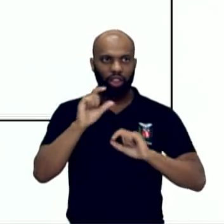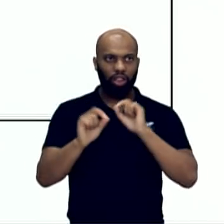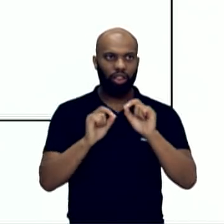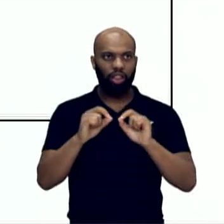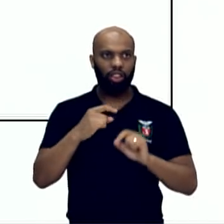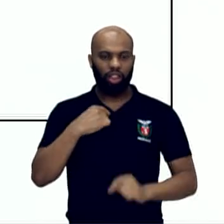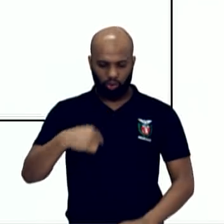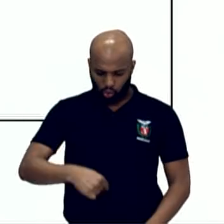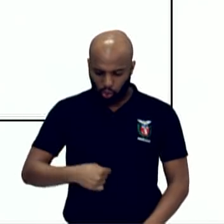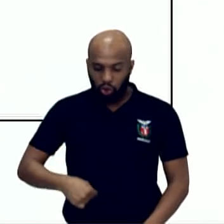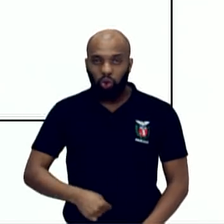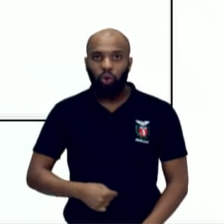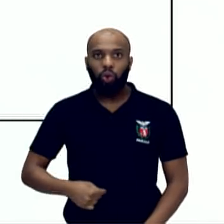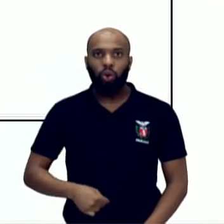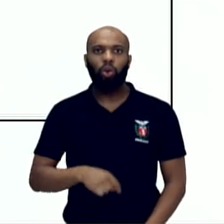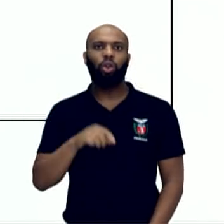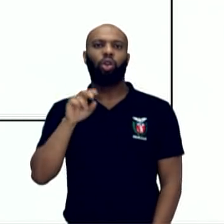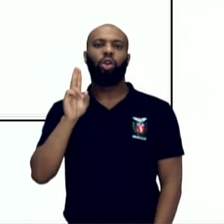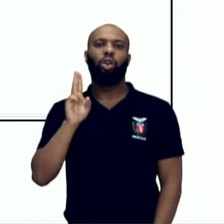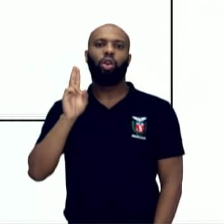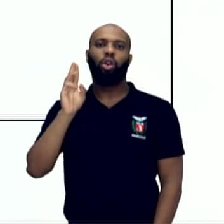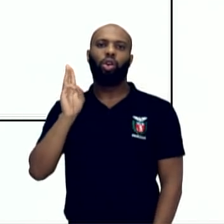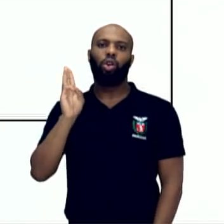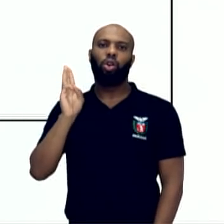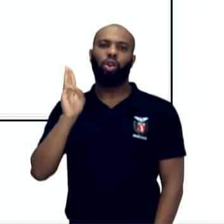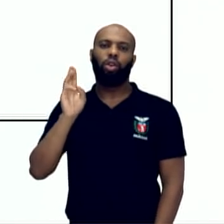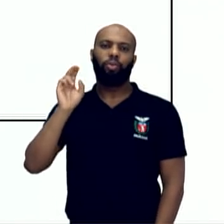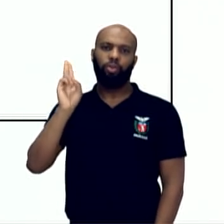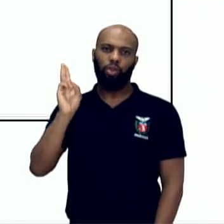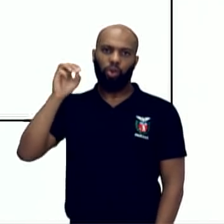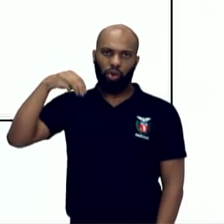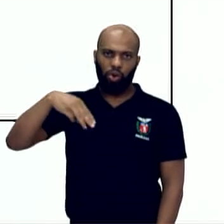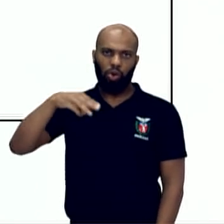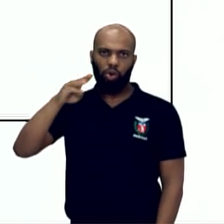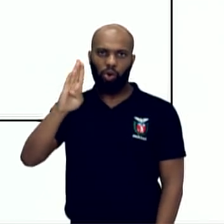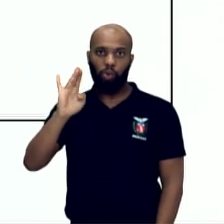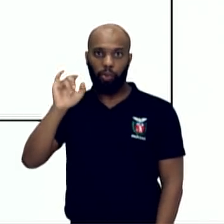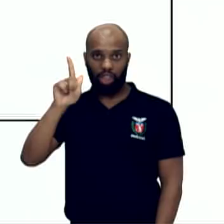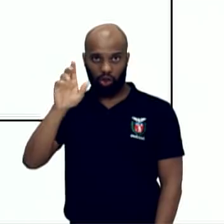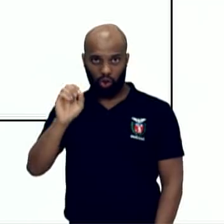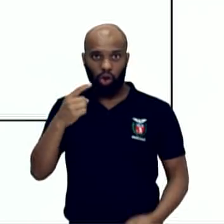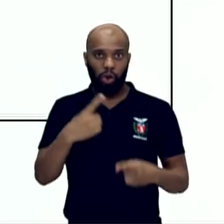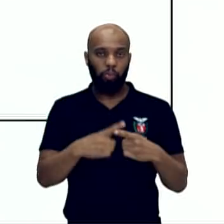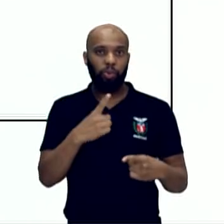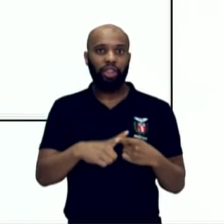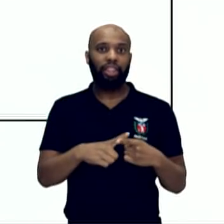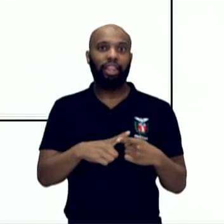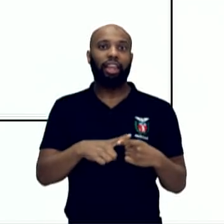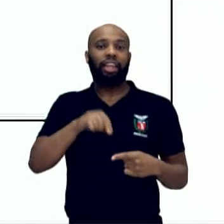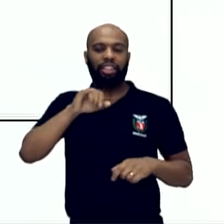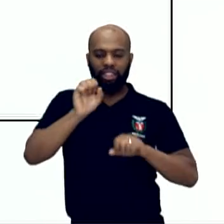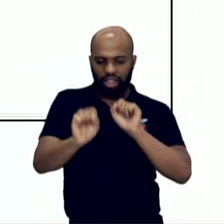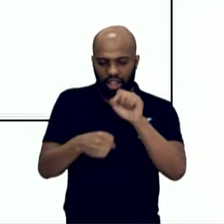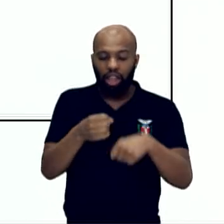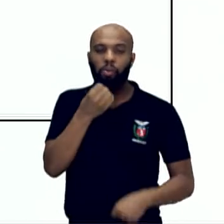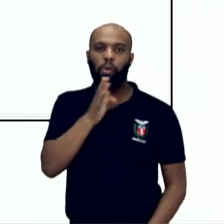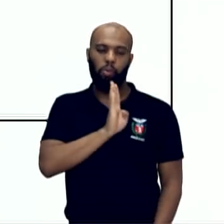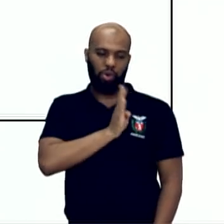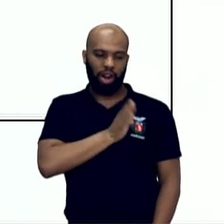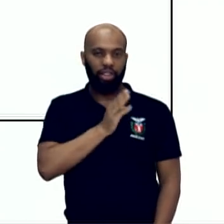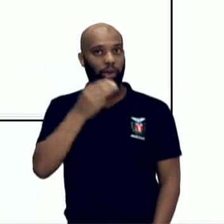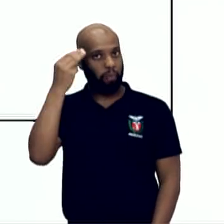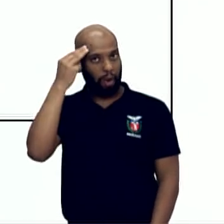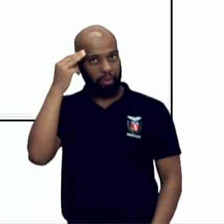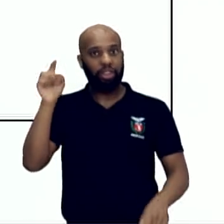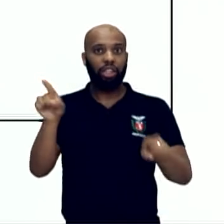um umbigo. Por quê? Porque andar de bicicleta faz bem para o coração, para a mente e também